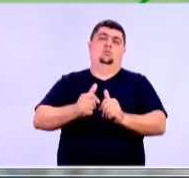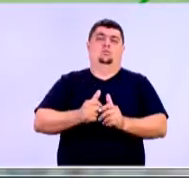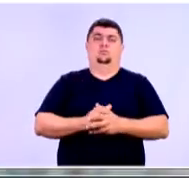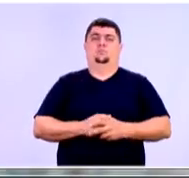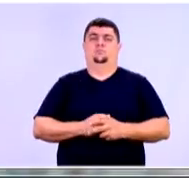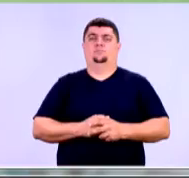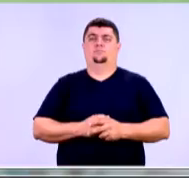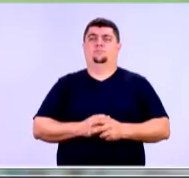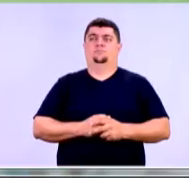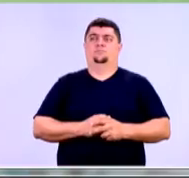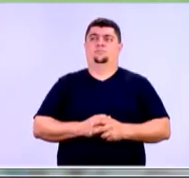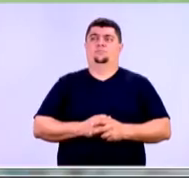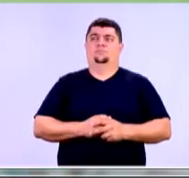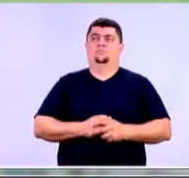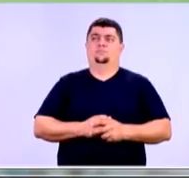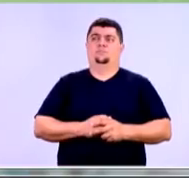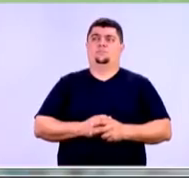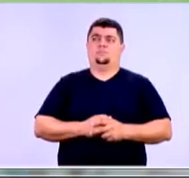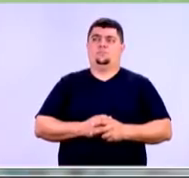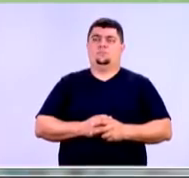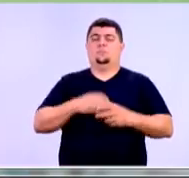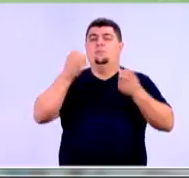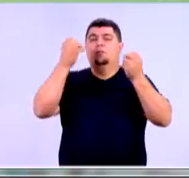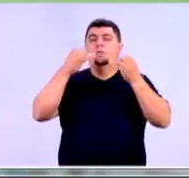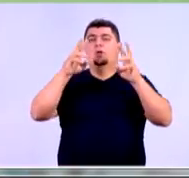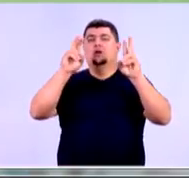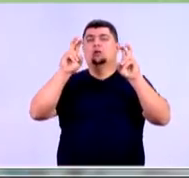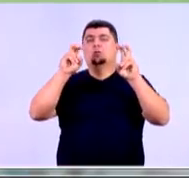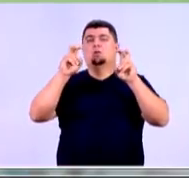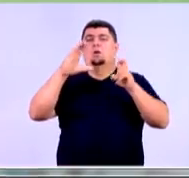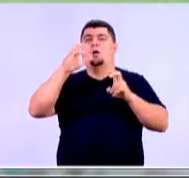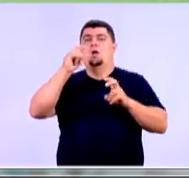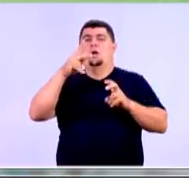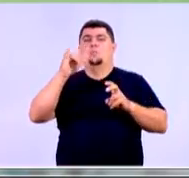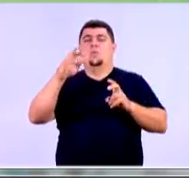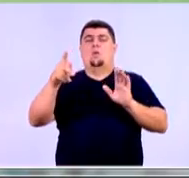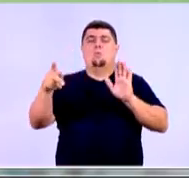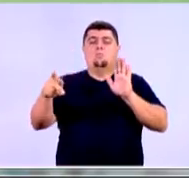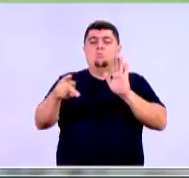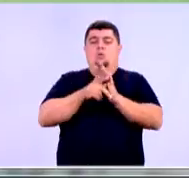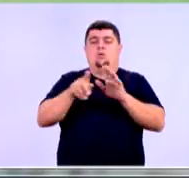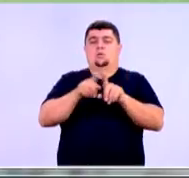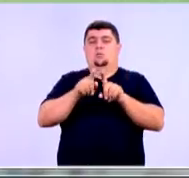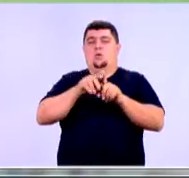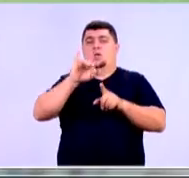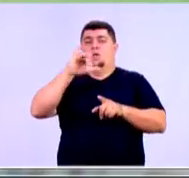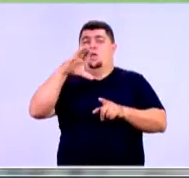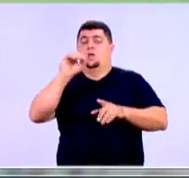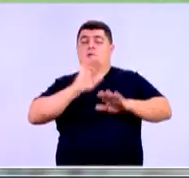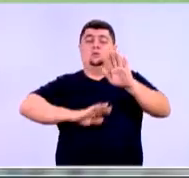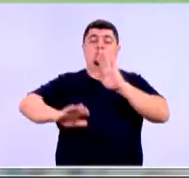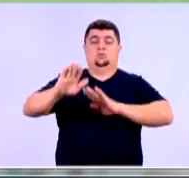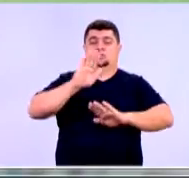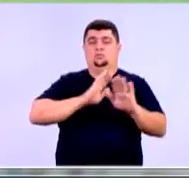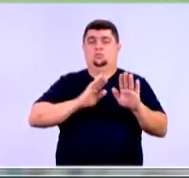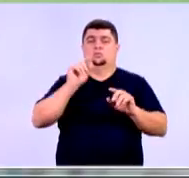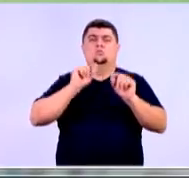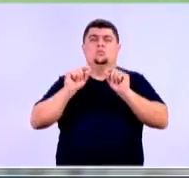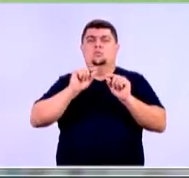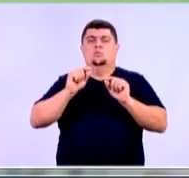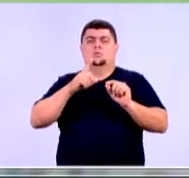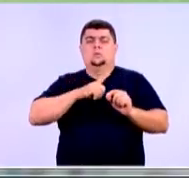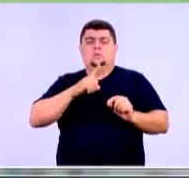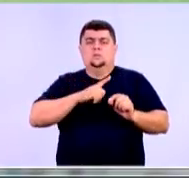teleaulas. Falando um pouco sobre o capital próprio e o risco. O capital próprio representa o que